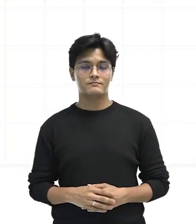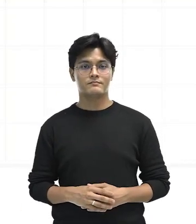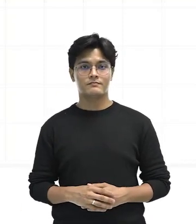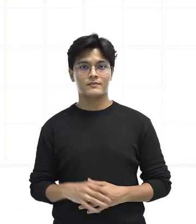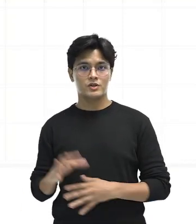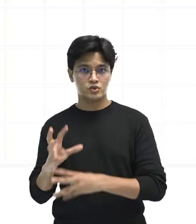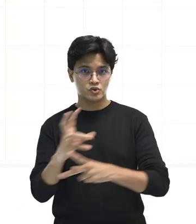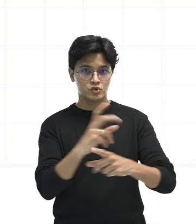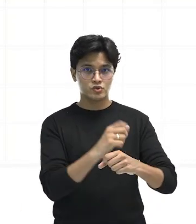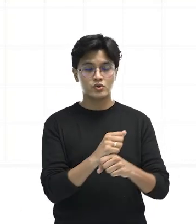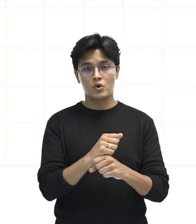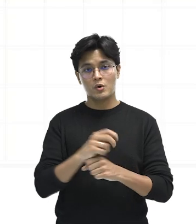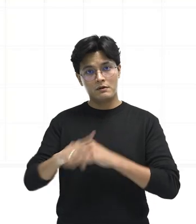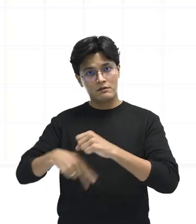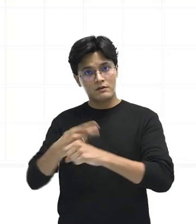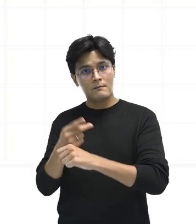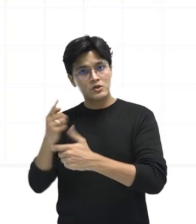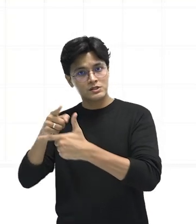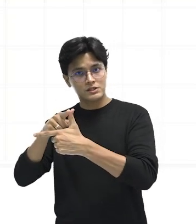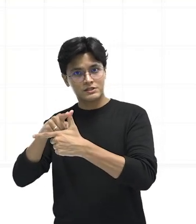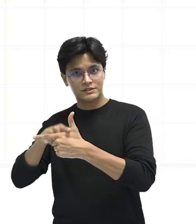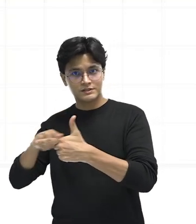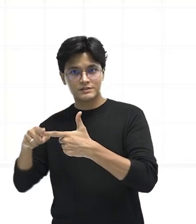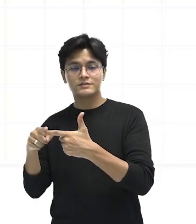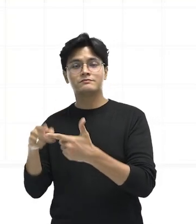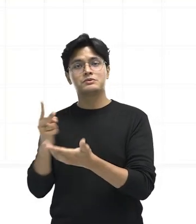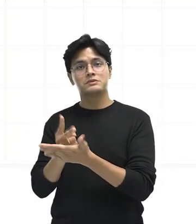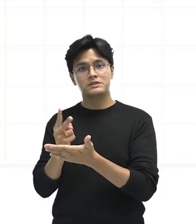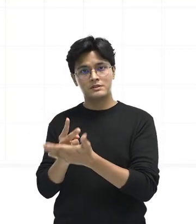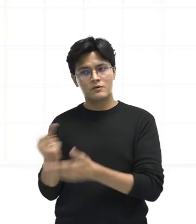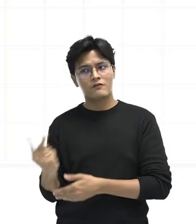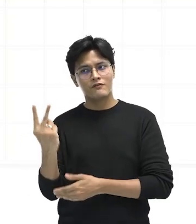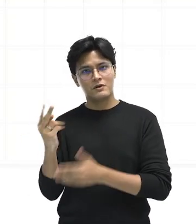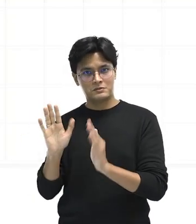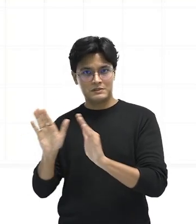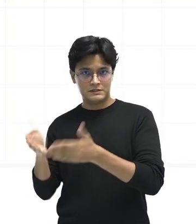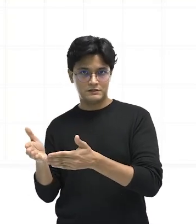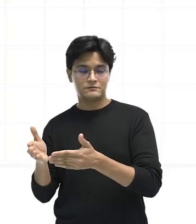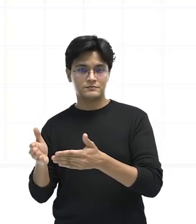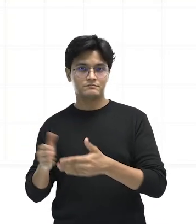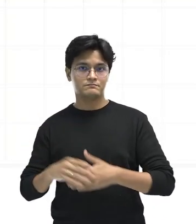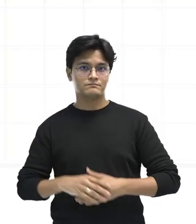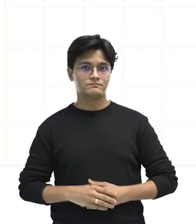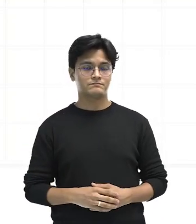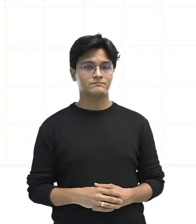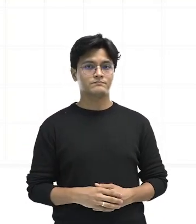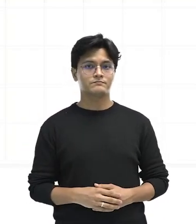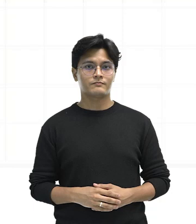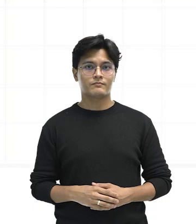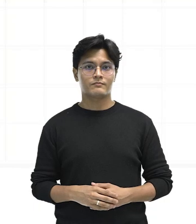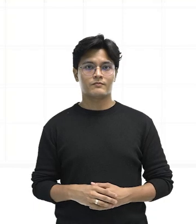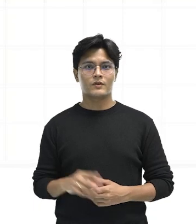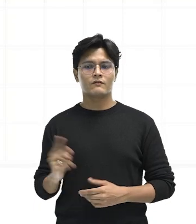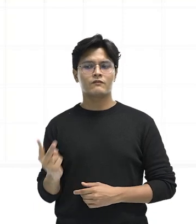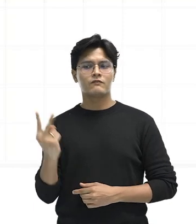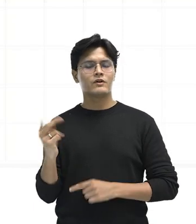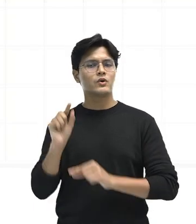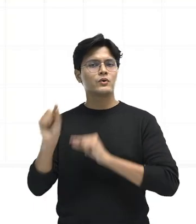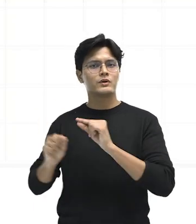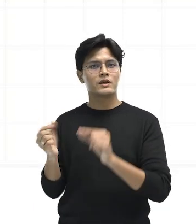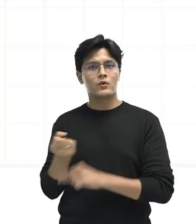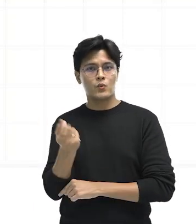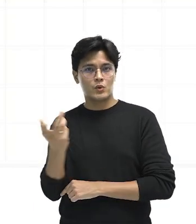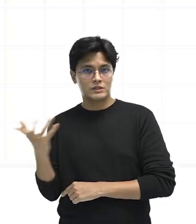soma e divide, tá? Sempre pelo mesmo valor, ok? Pelo mesmo número de termos que nós